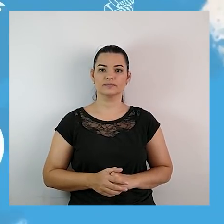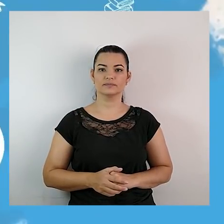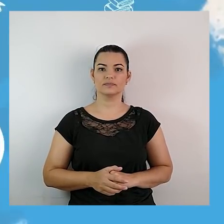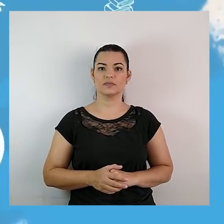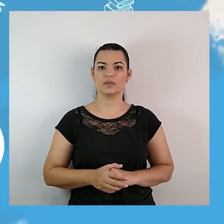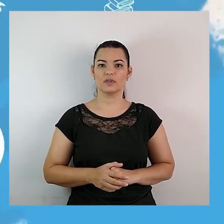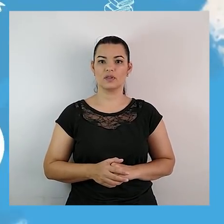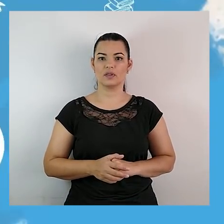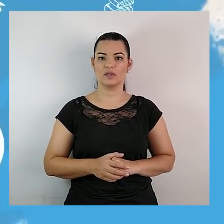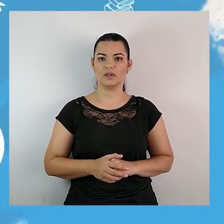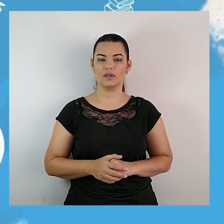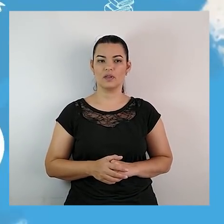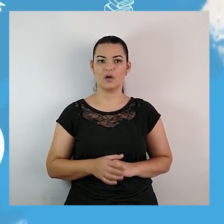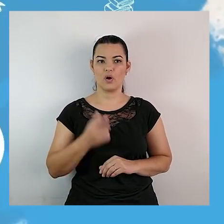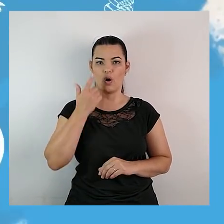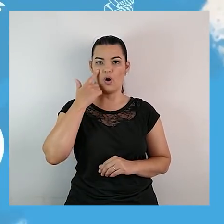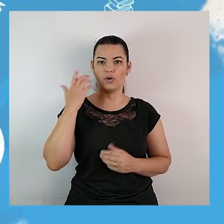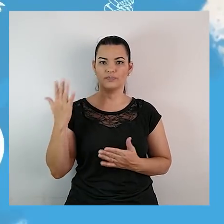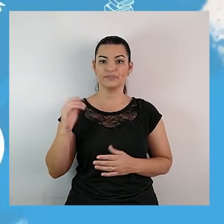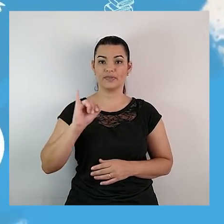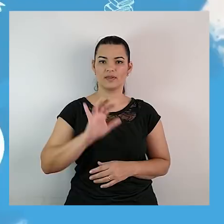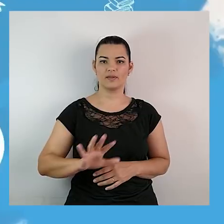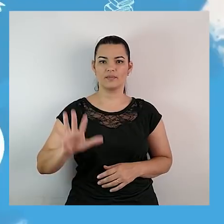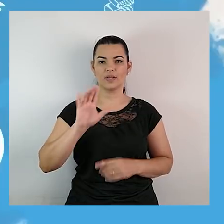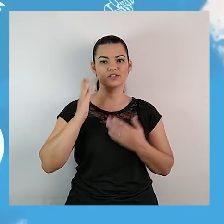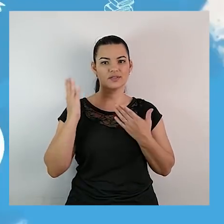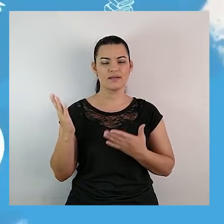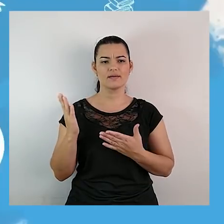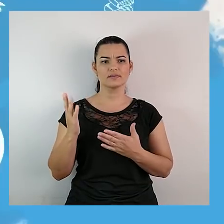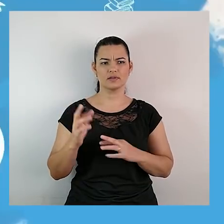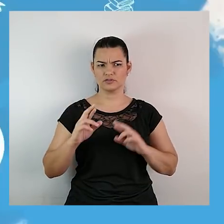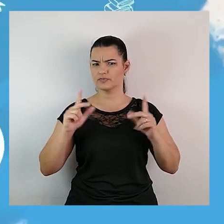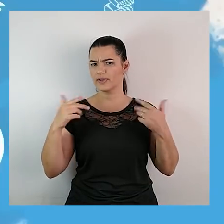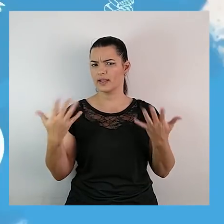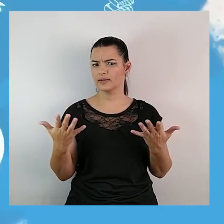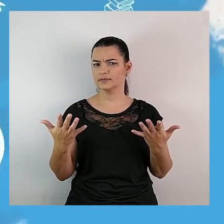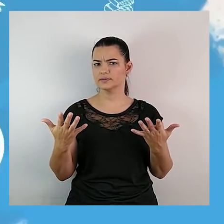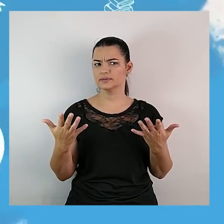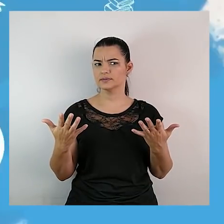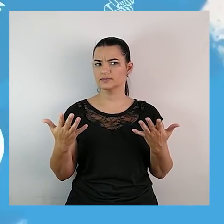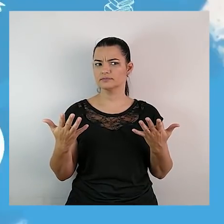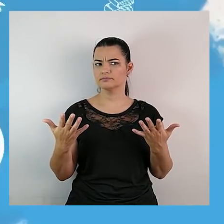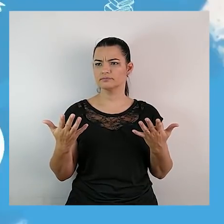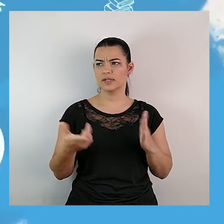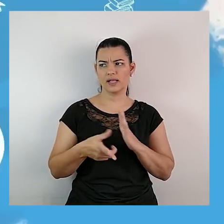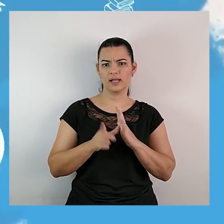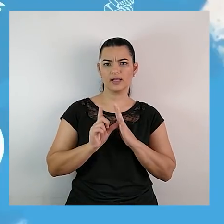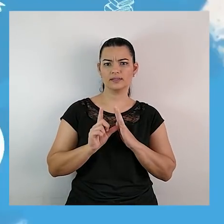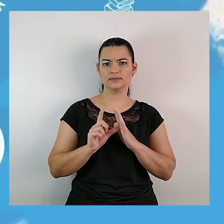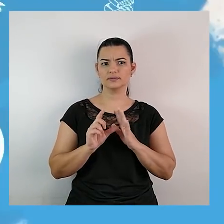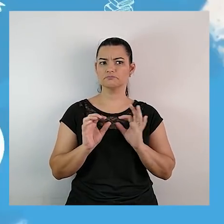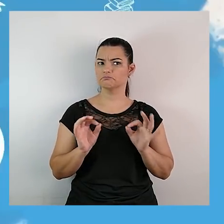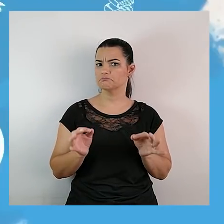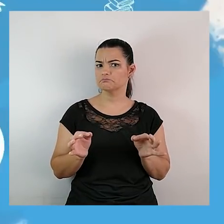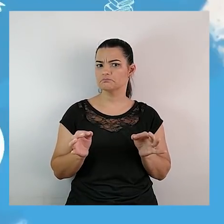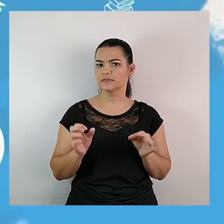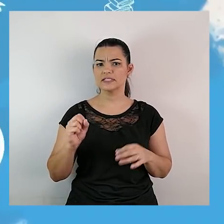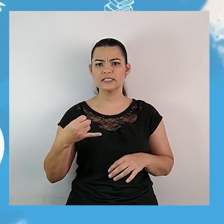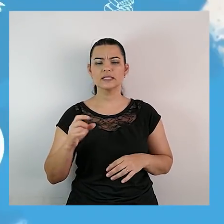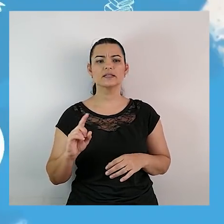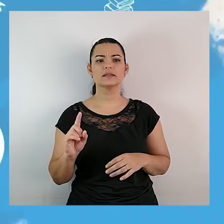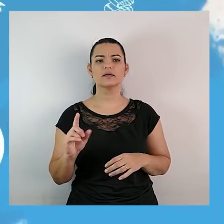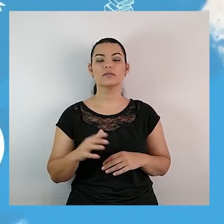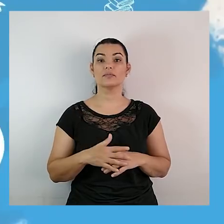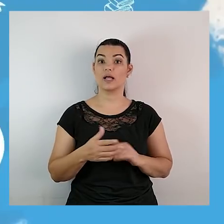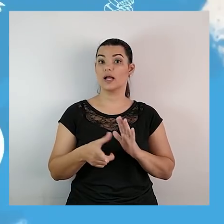Olha o que acontece nesta imagem. É diferente da anterior? das anteriores, que eu